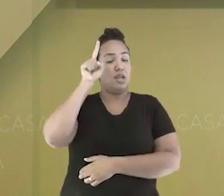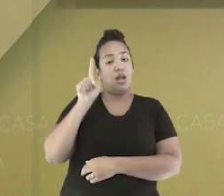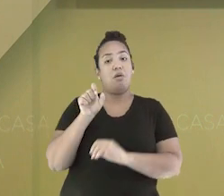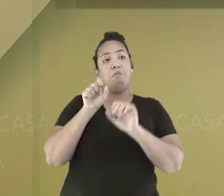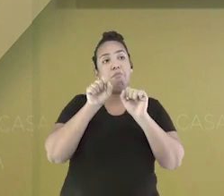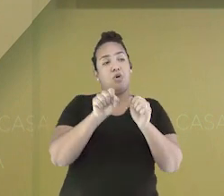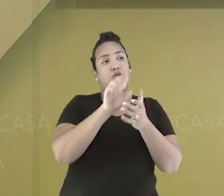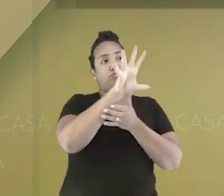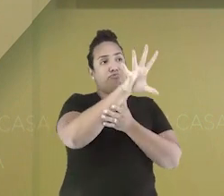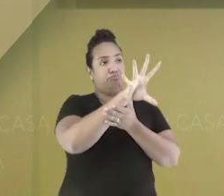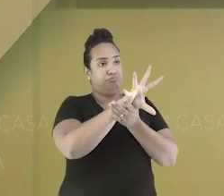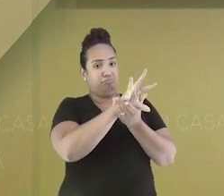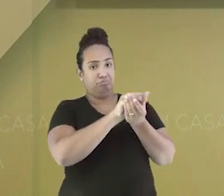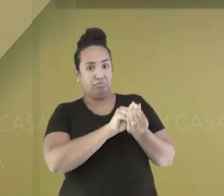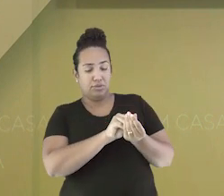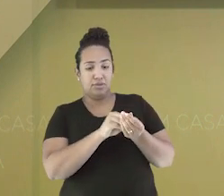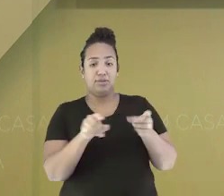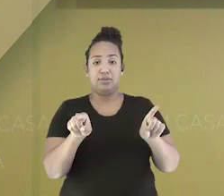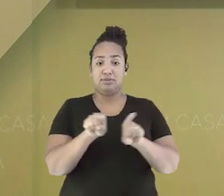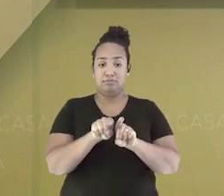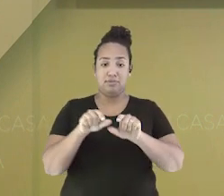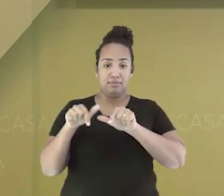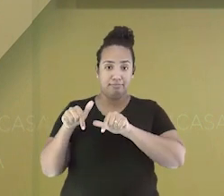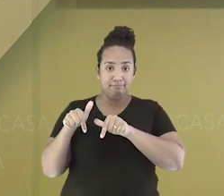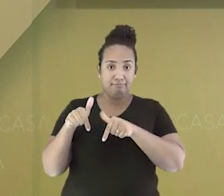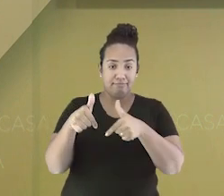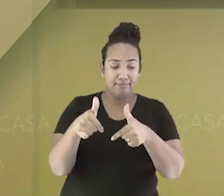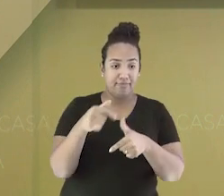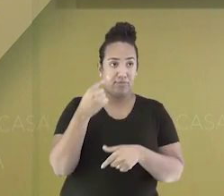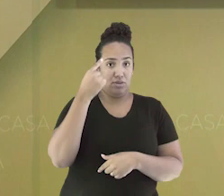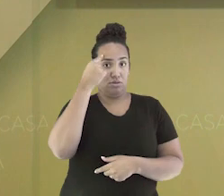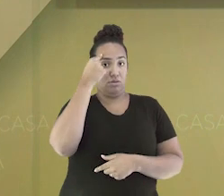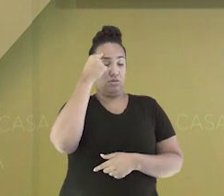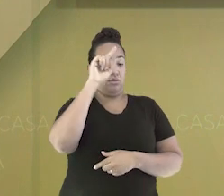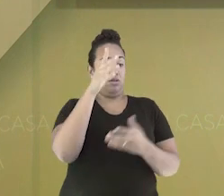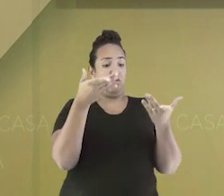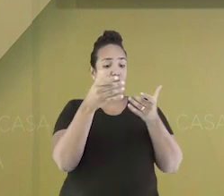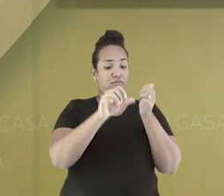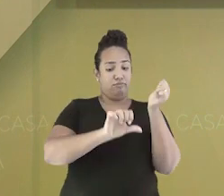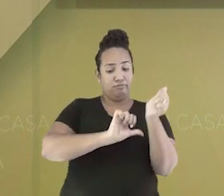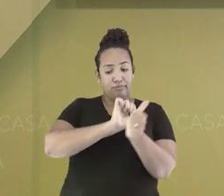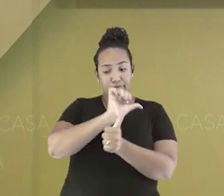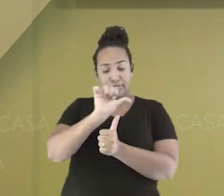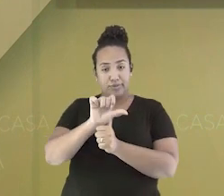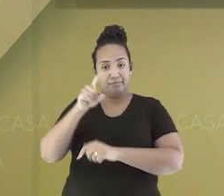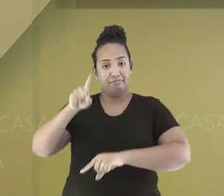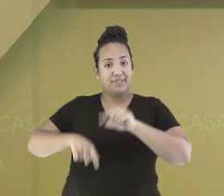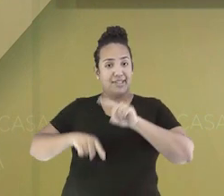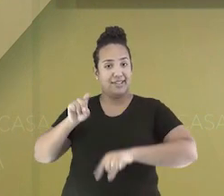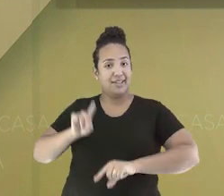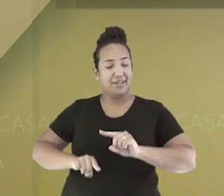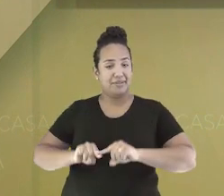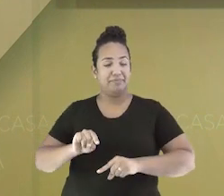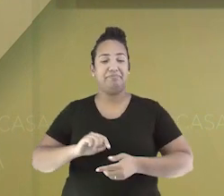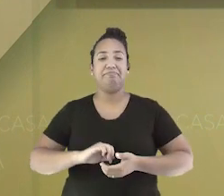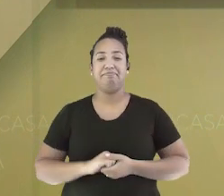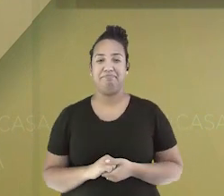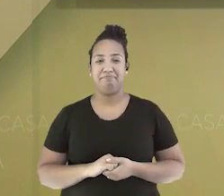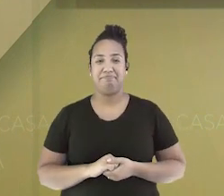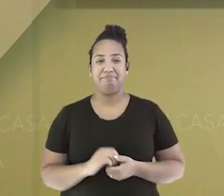de uma imitação, e do trabalho, de transformar essa ideia em um material, seja ele qual